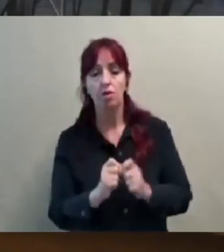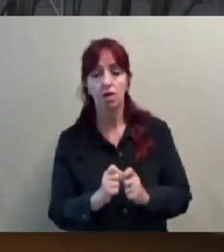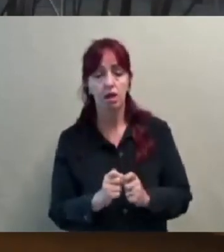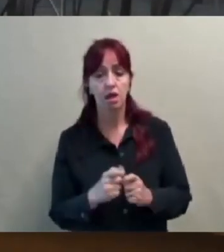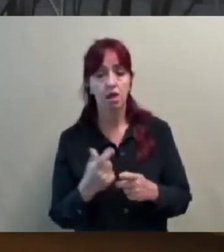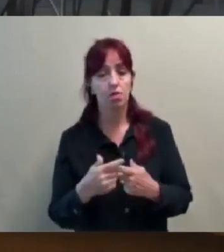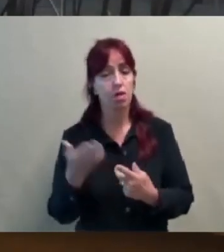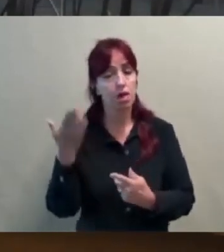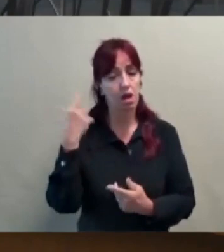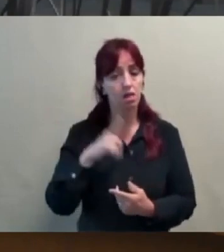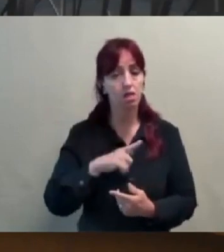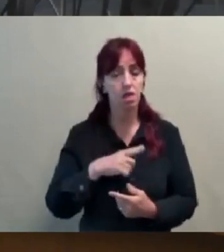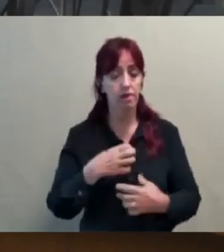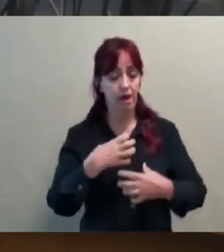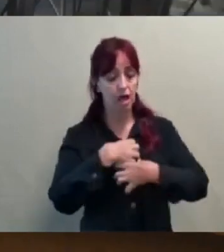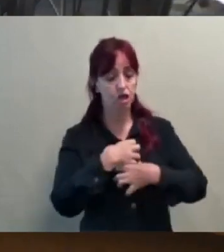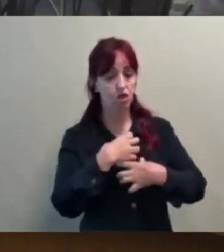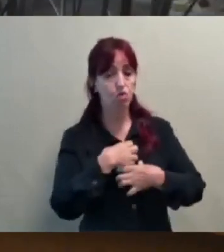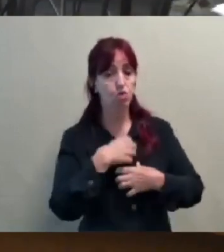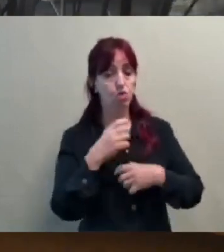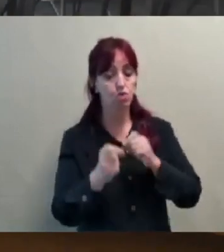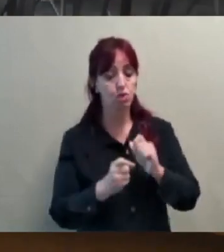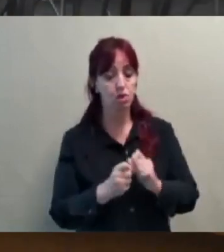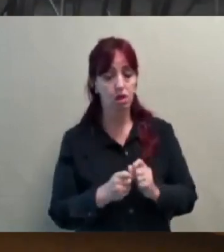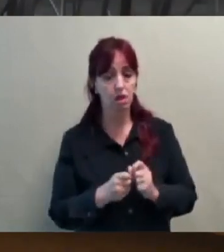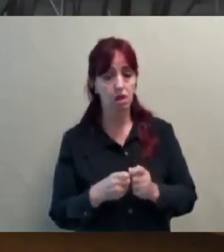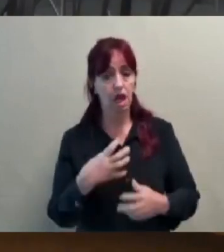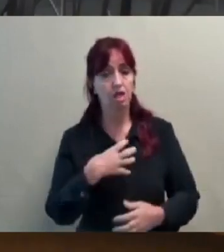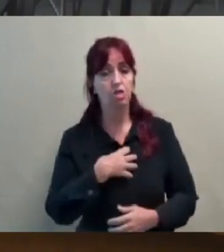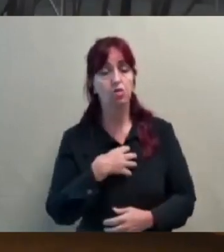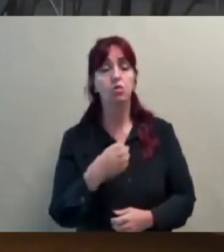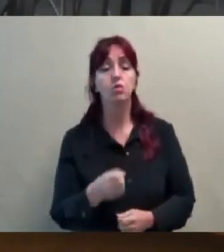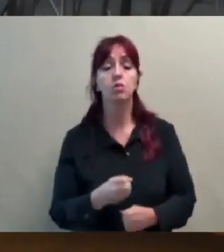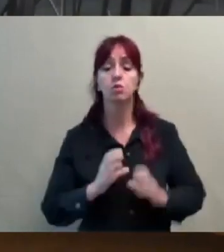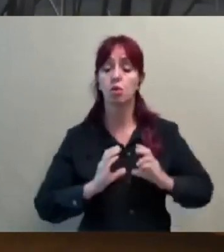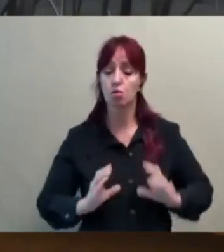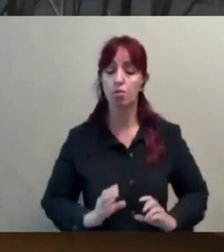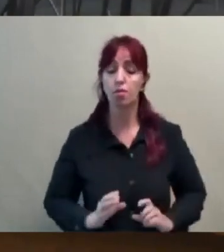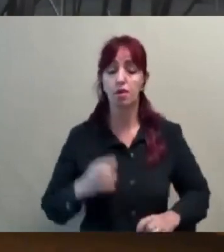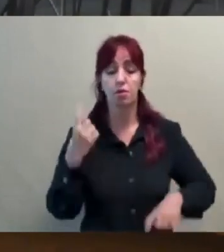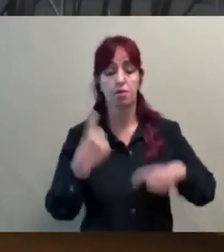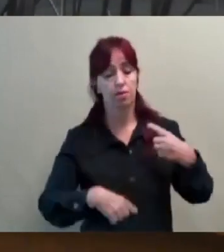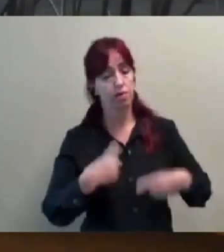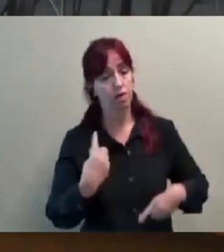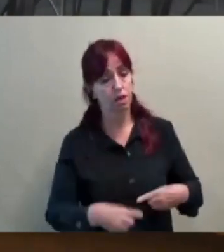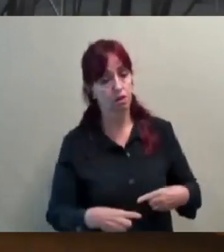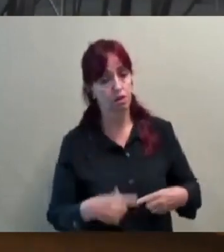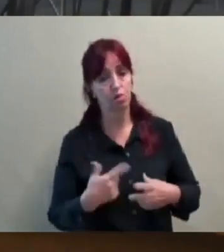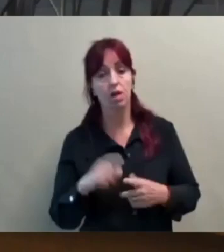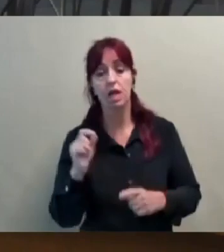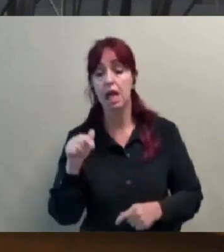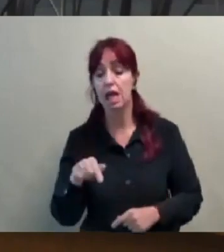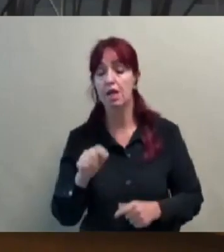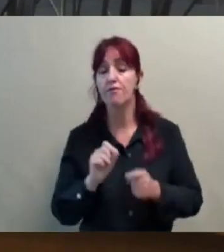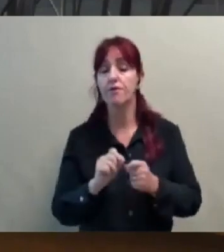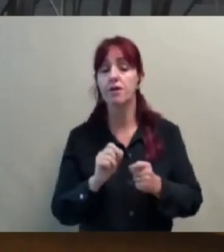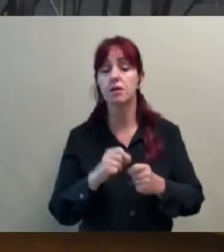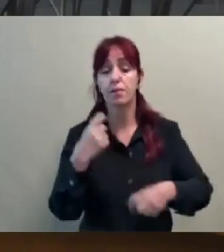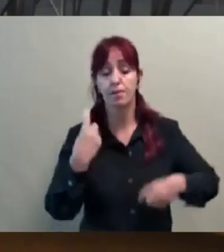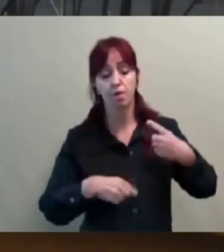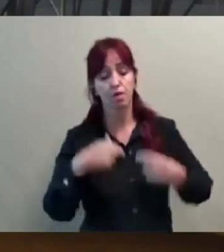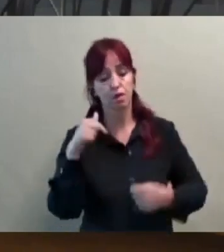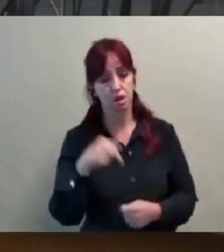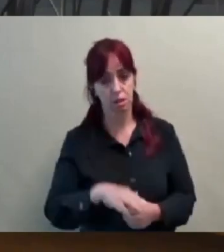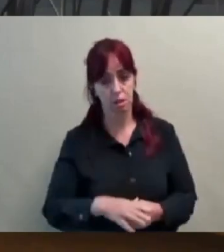determinada atitude, ele tomou uma atitude política, ou seja, ele fez algo político aqui. E,